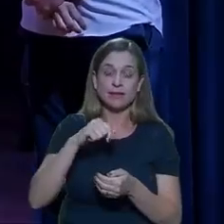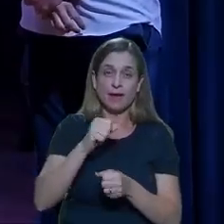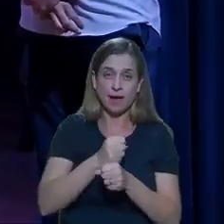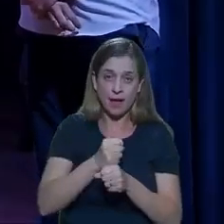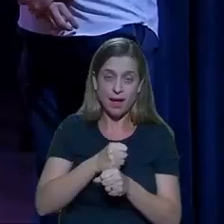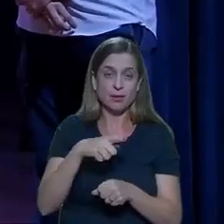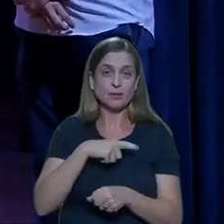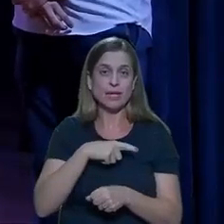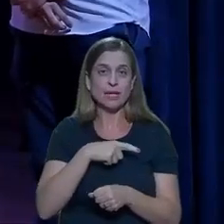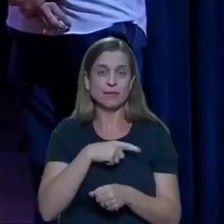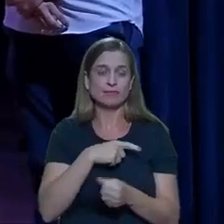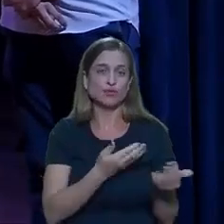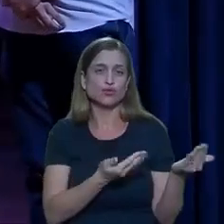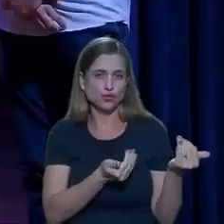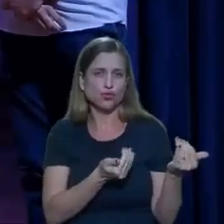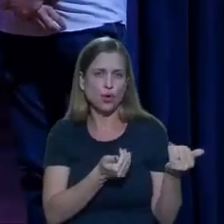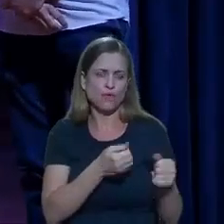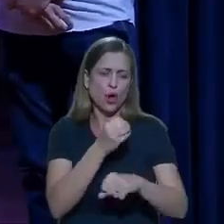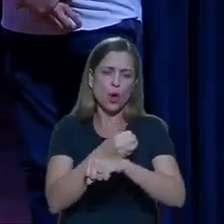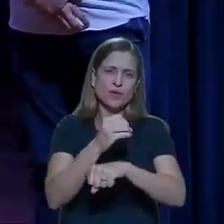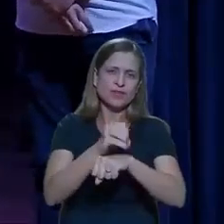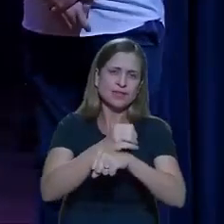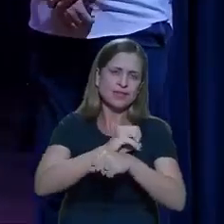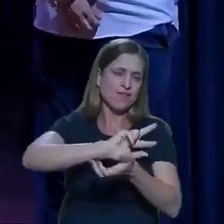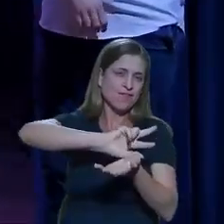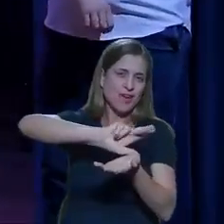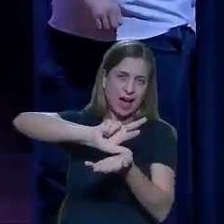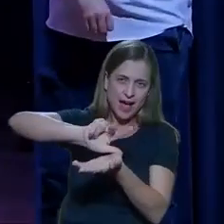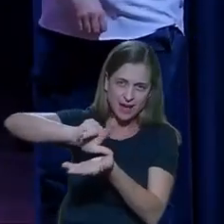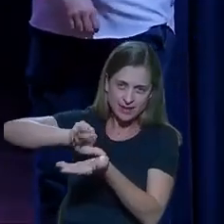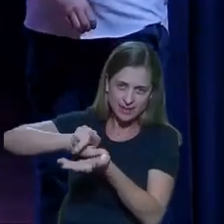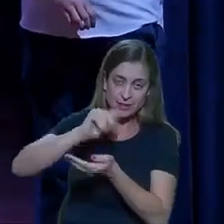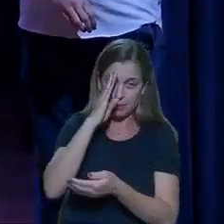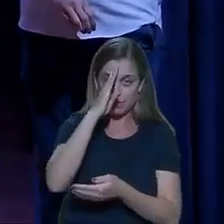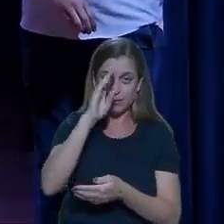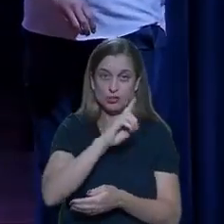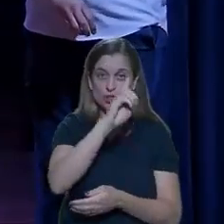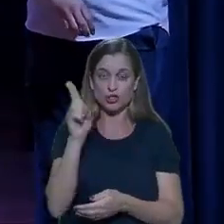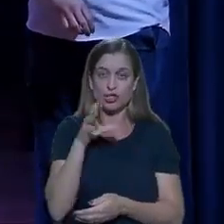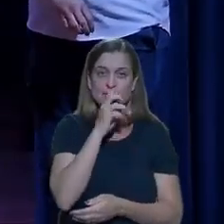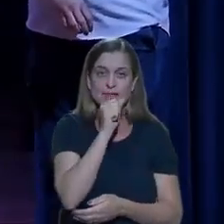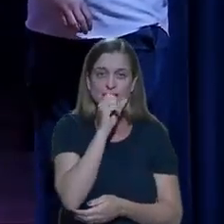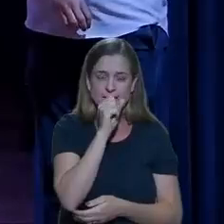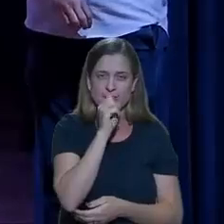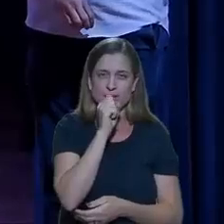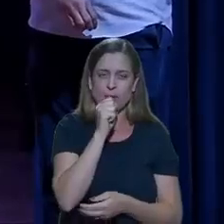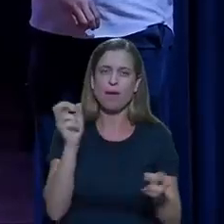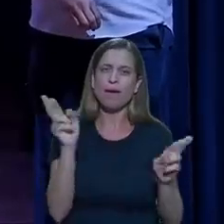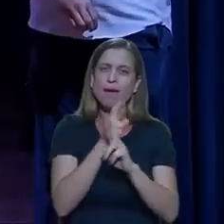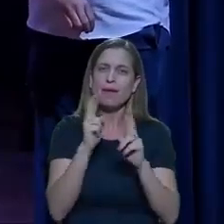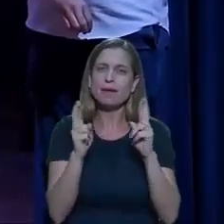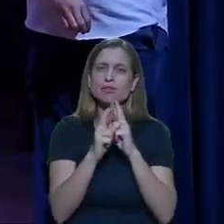adolescentes, para os jovens, né? Uma série de oficinas, especialmente no sábado, né? Relacionando com o tema